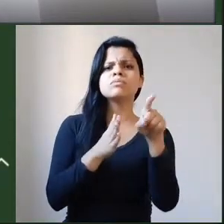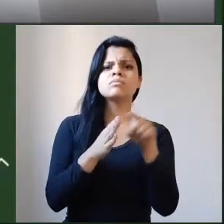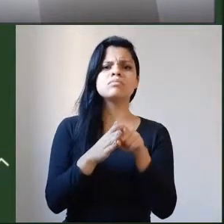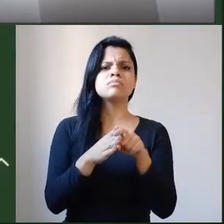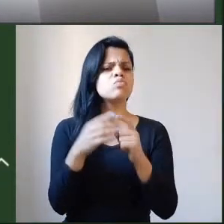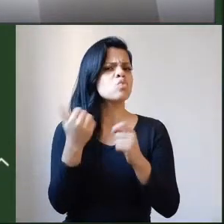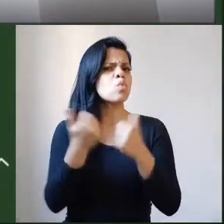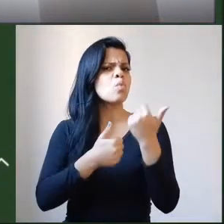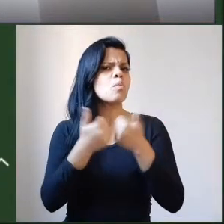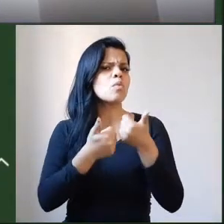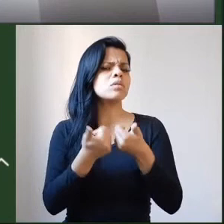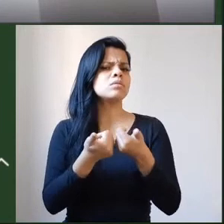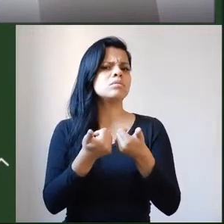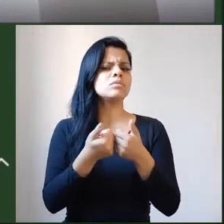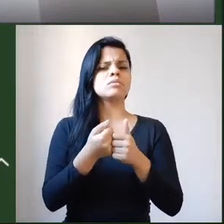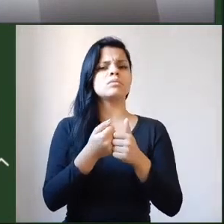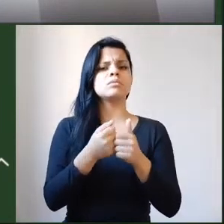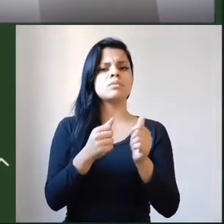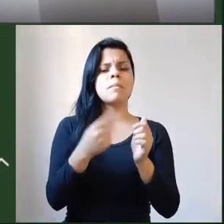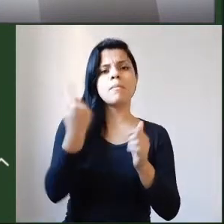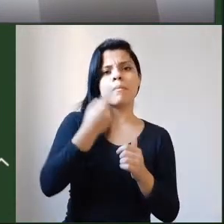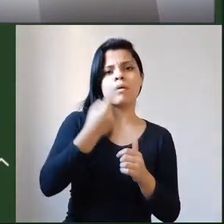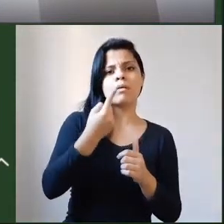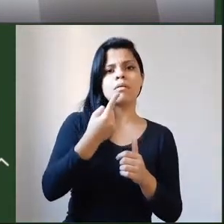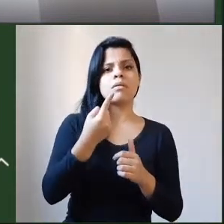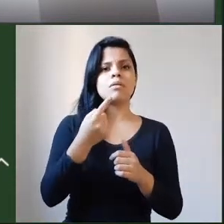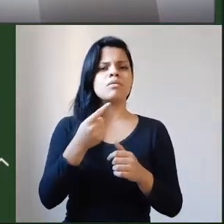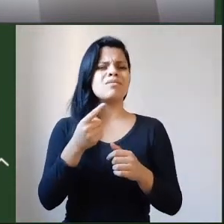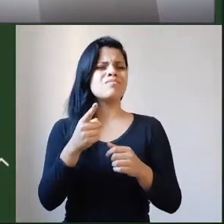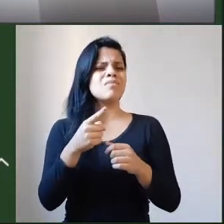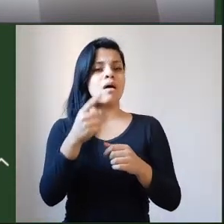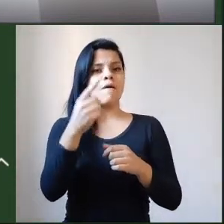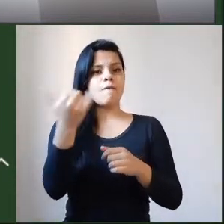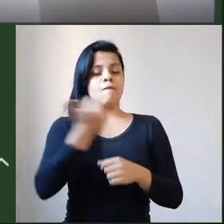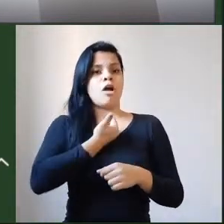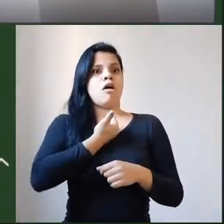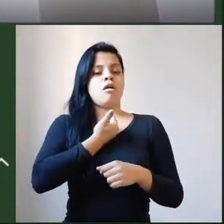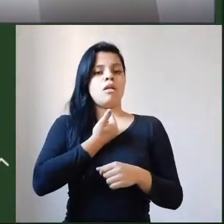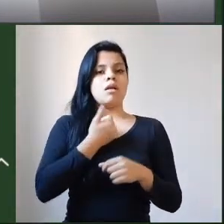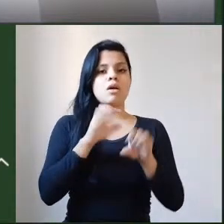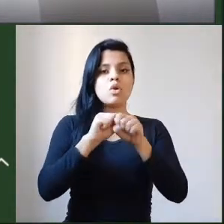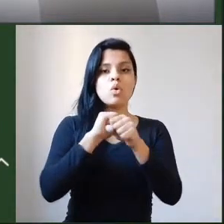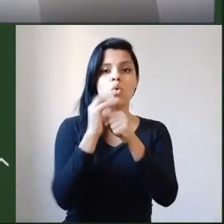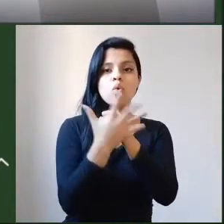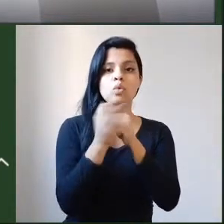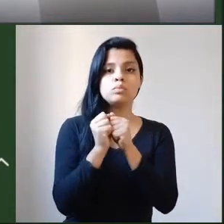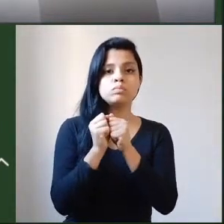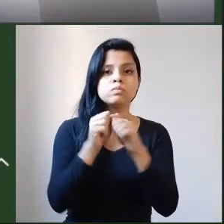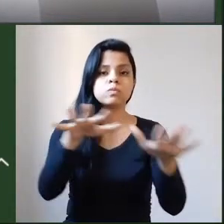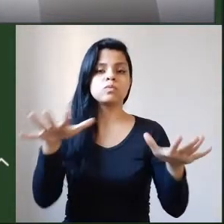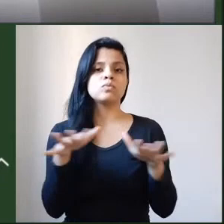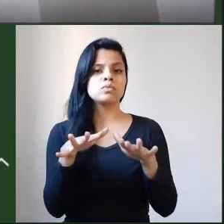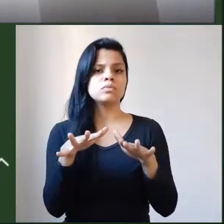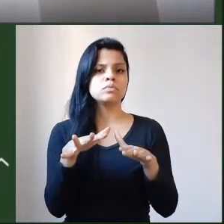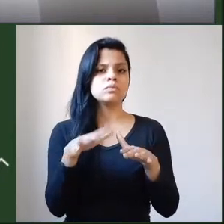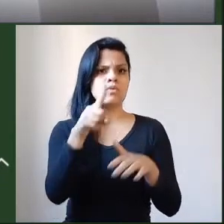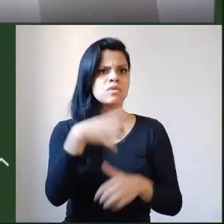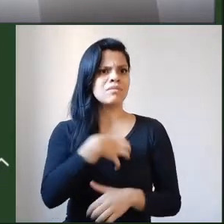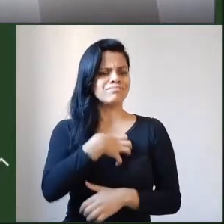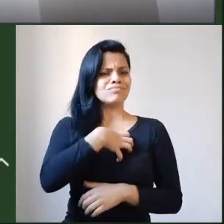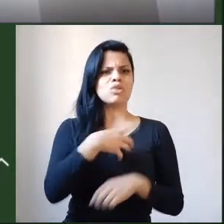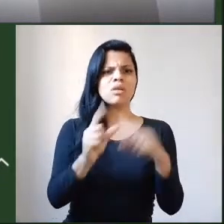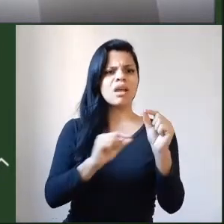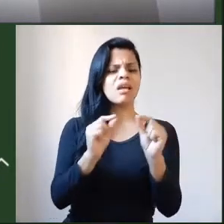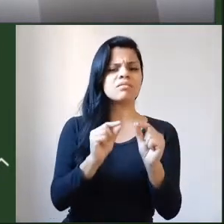fazer, Luca, é qual foi a primeira vez que você ouviu falar, né, do Covid-19, do novo coronavírus,